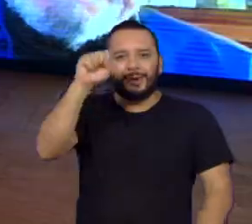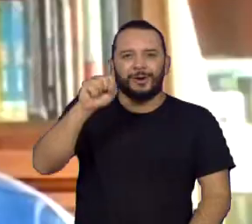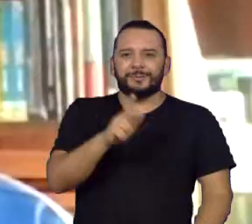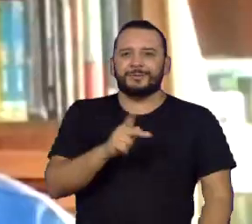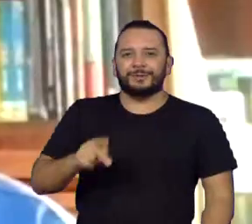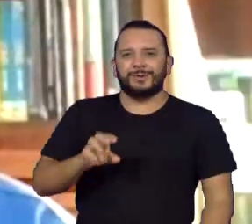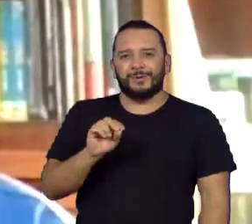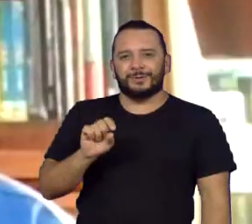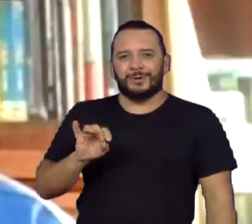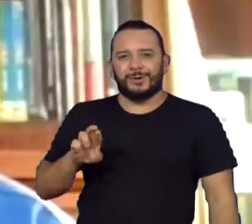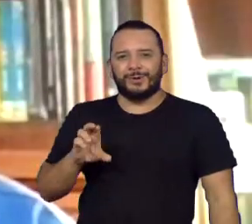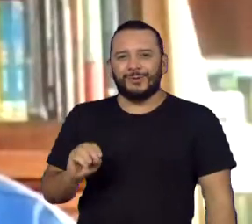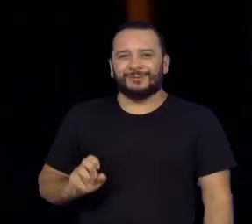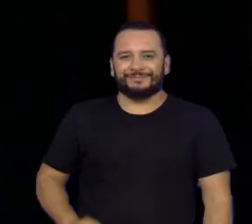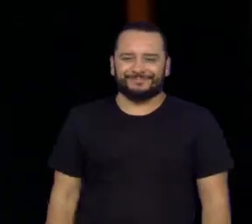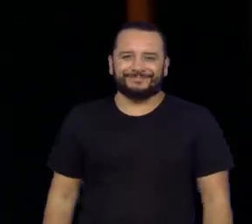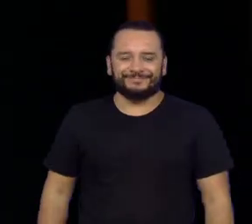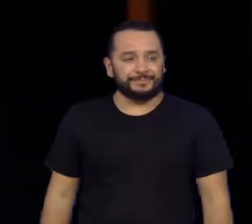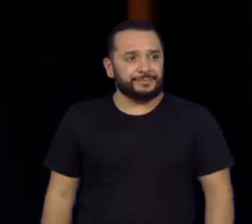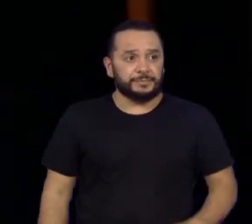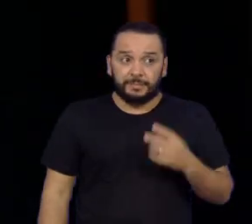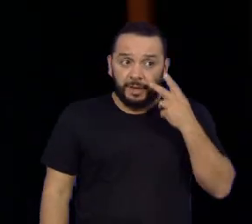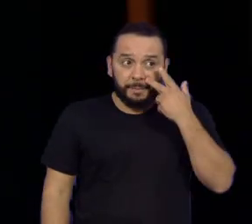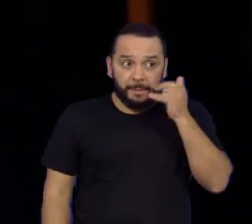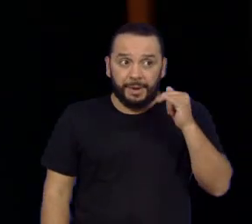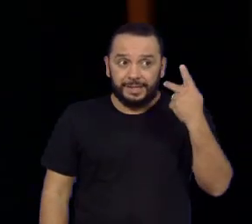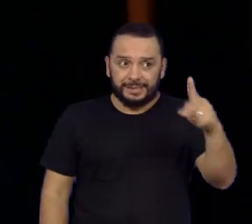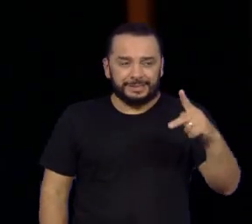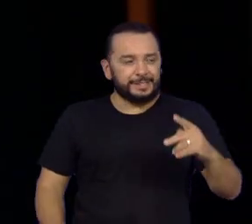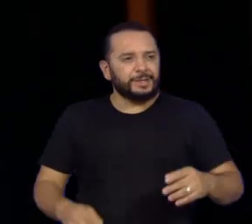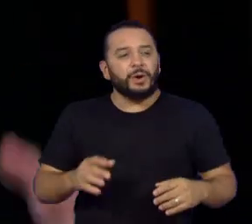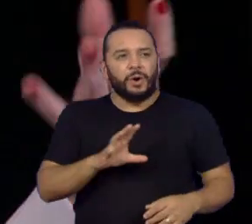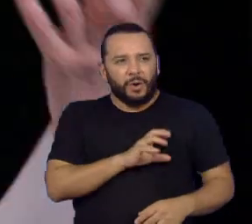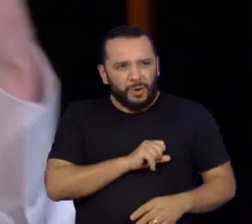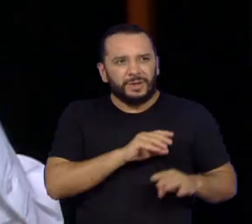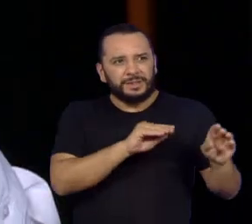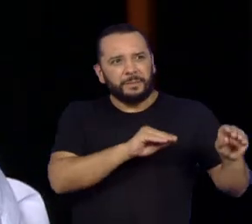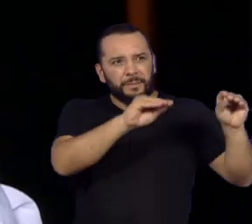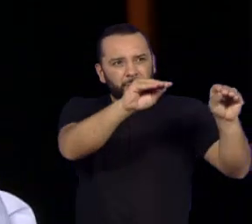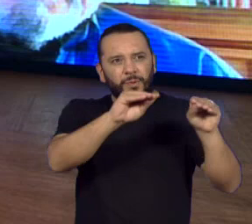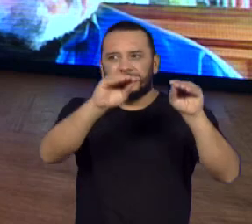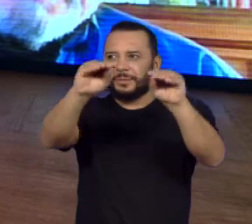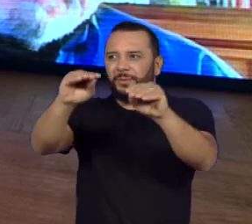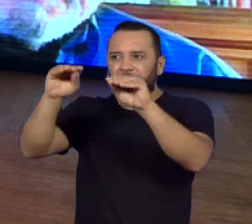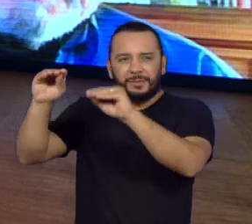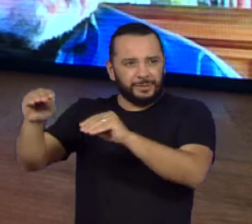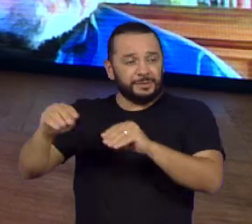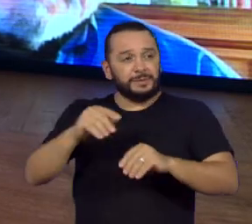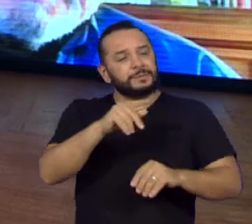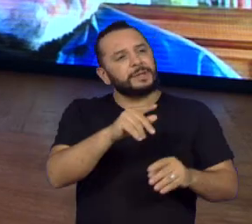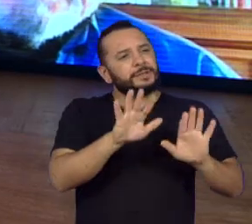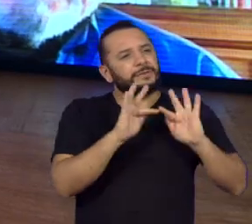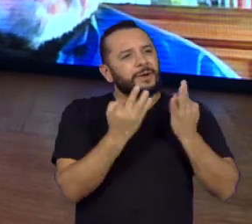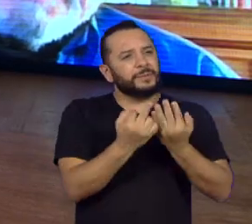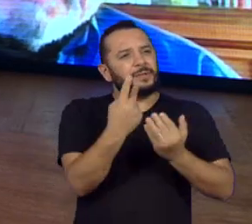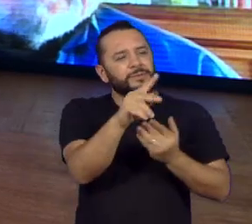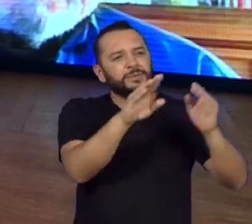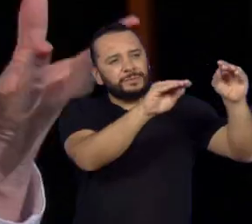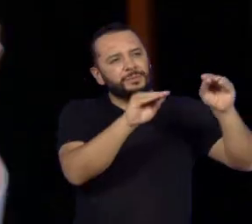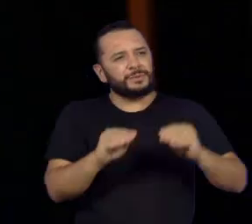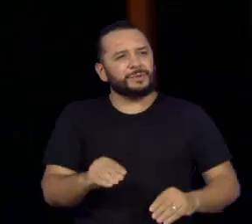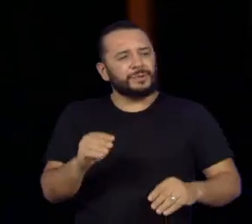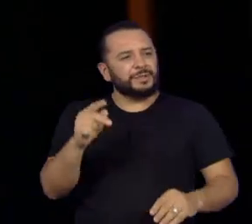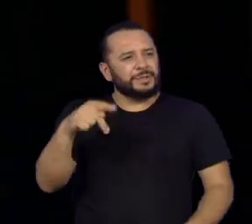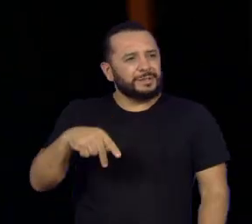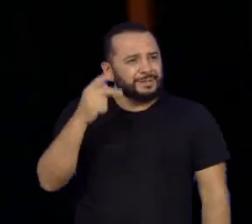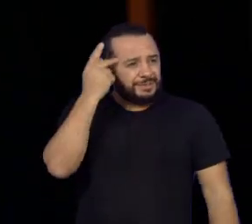Osório. Elifas, o seu pai era meio cigano, mas a família toda veio para São Paulo, né? Como é que foi